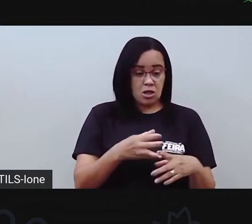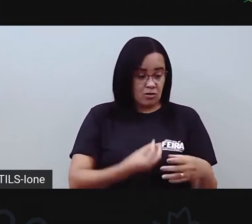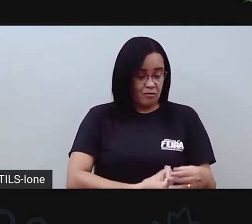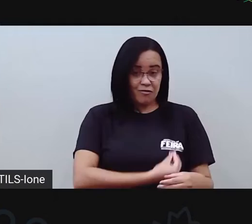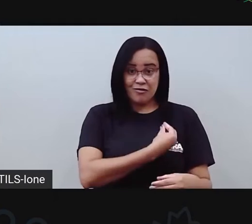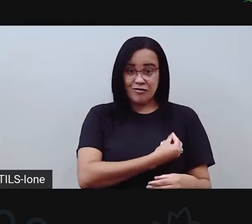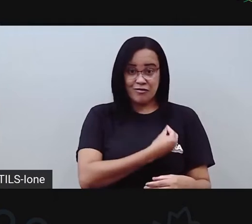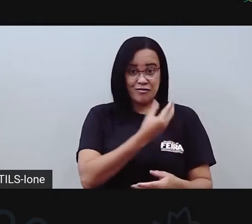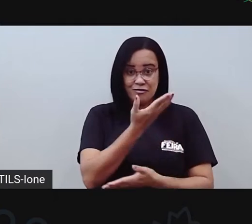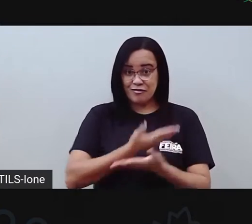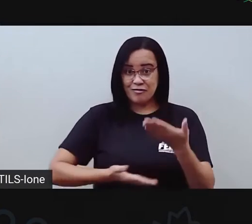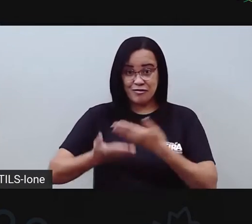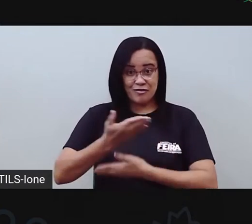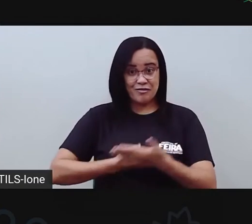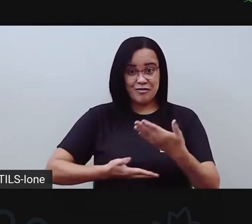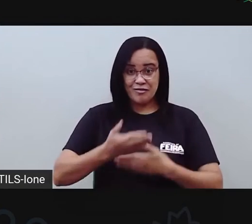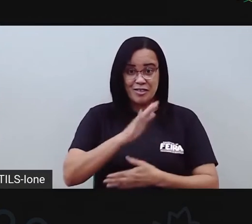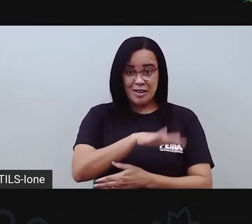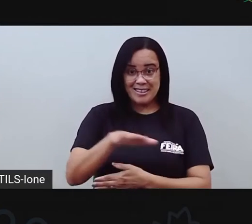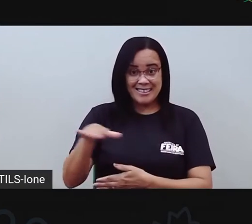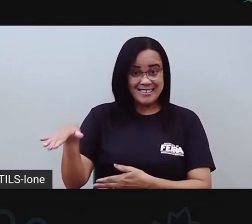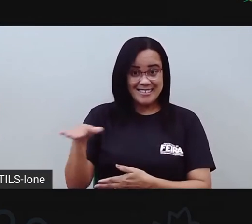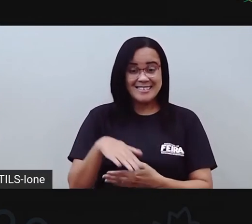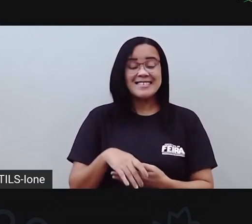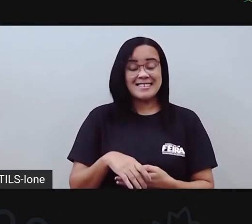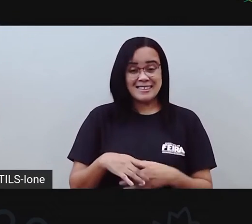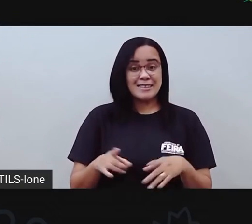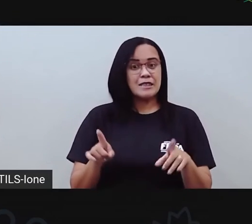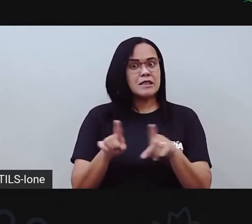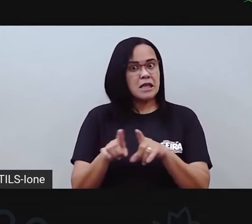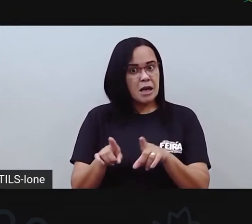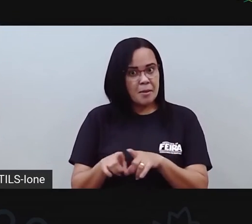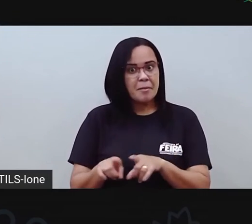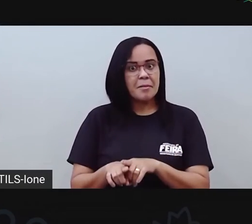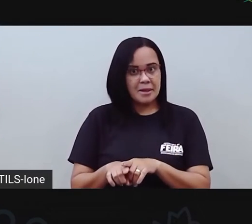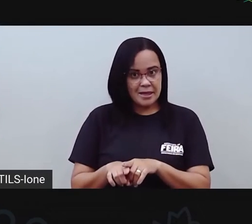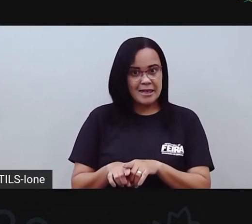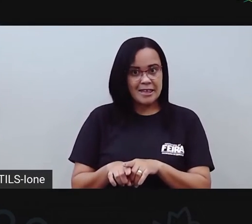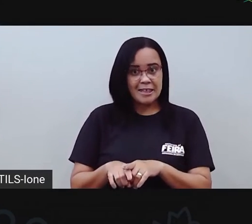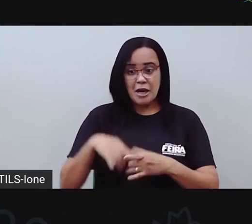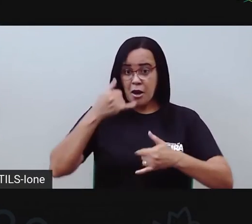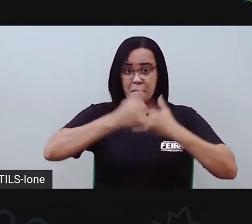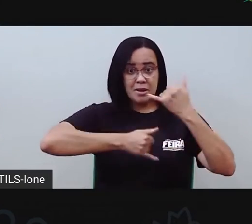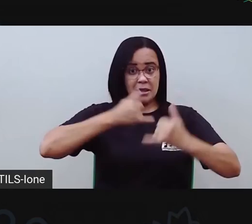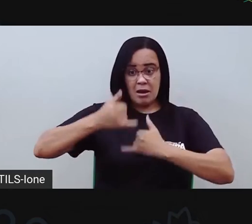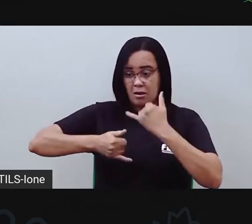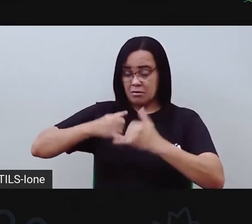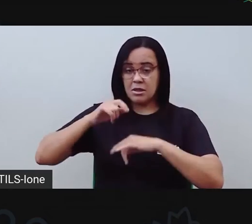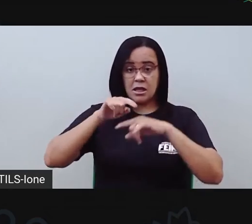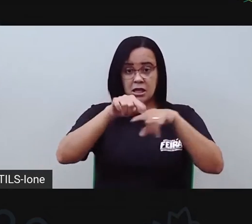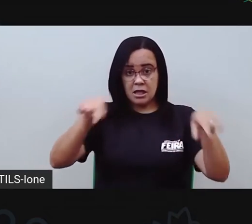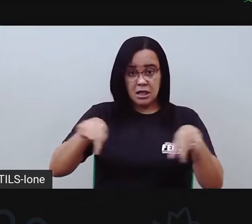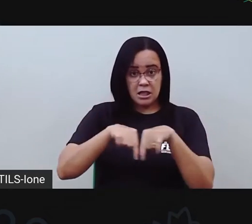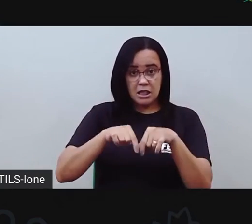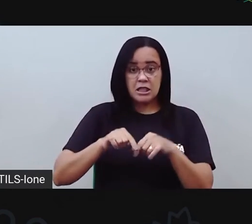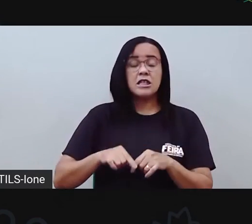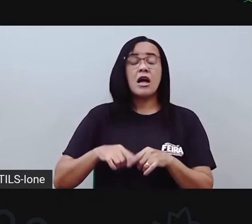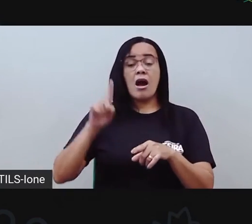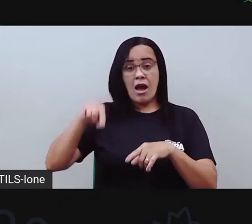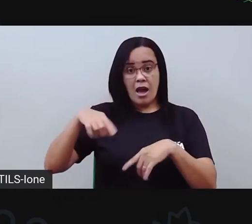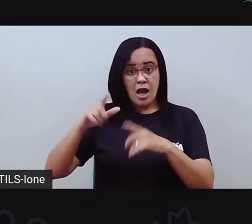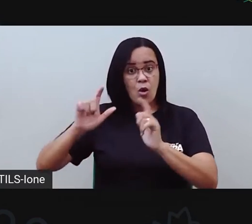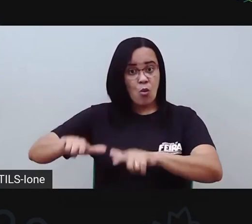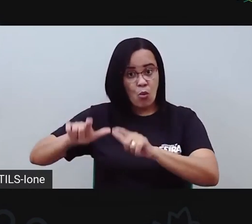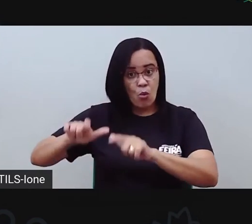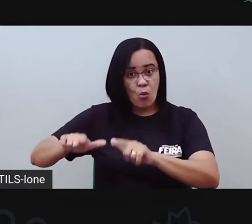né? Vocês vão precisar aprender a dividir o pátio, né? Se tiver um campo de futebol, vão precisar aprender